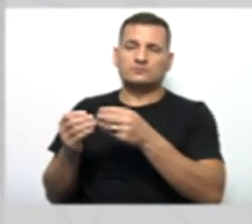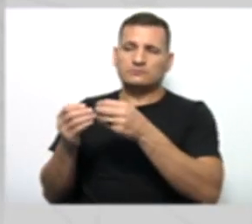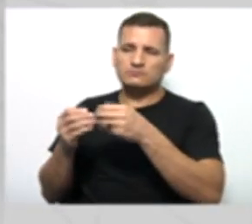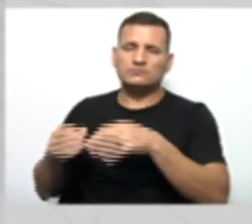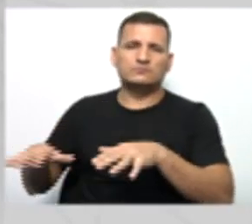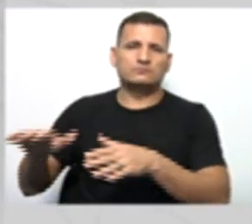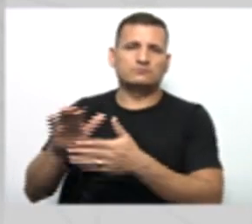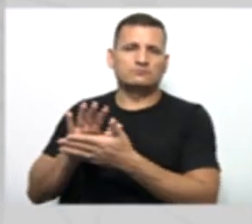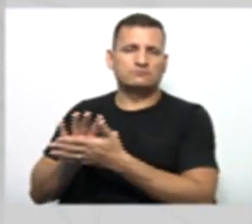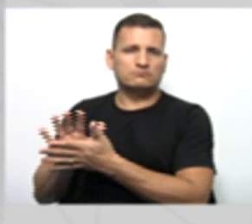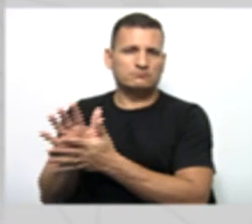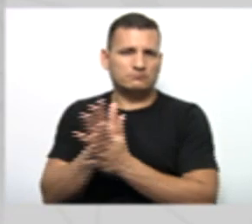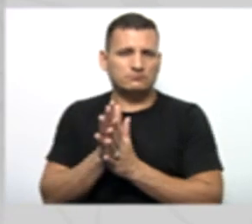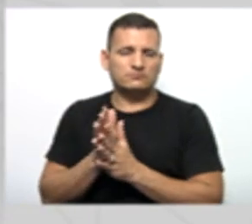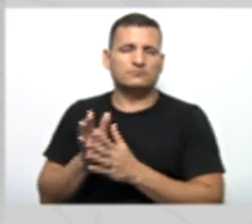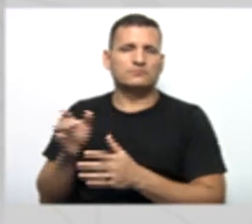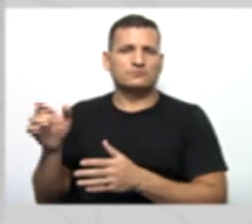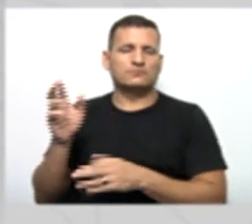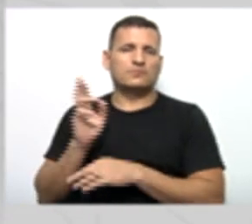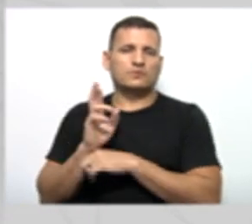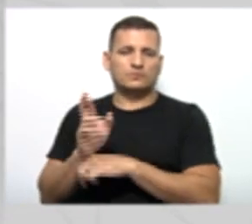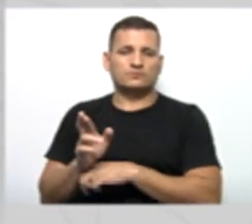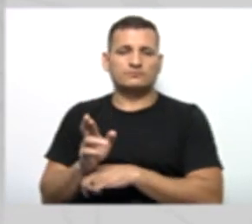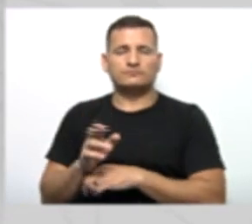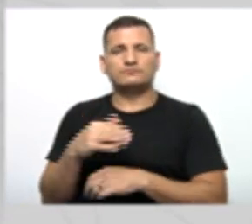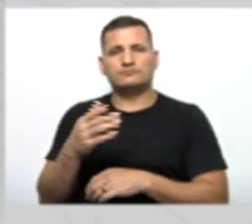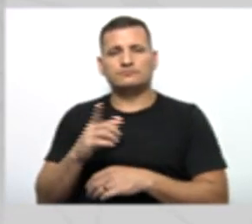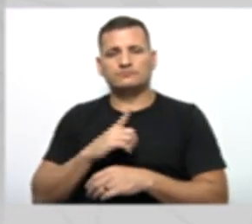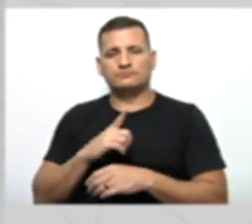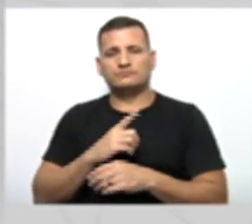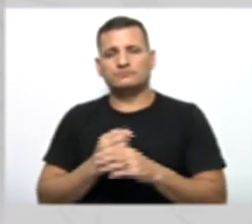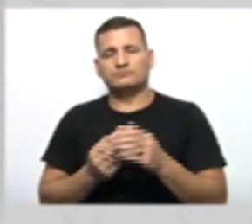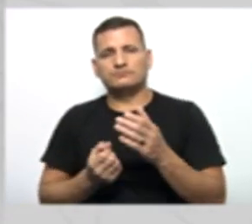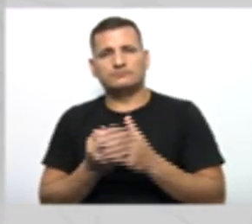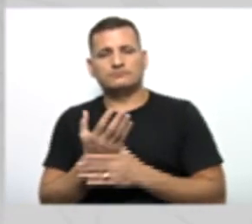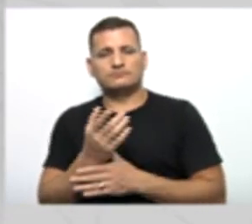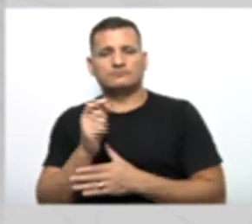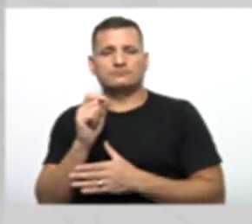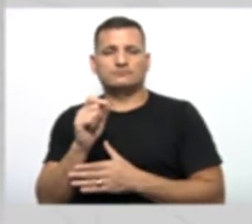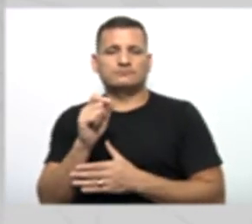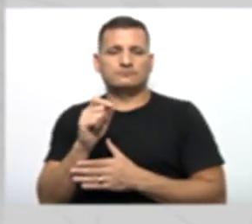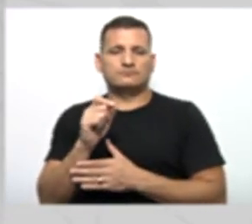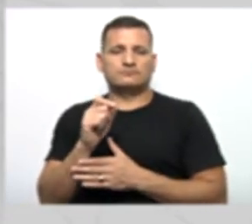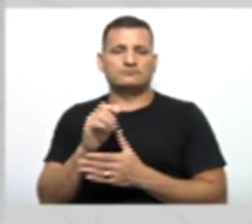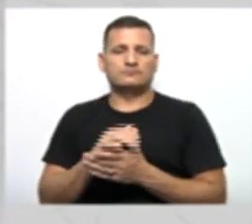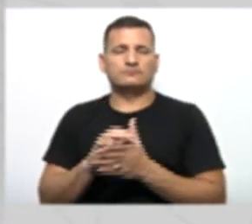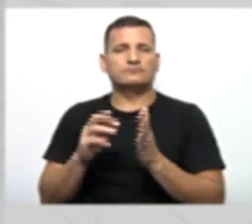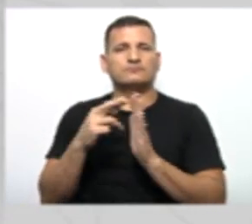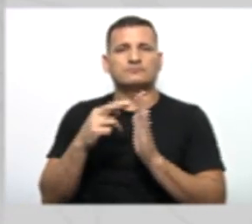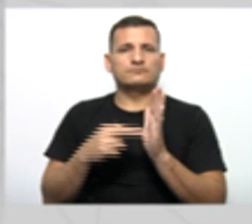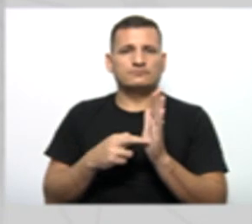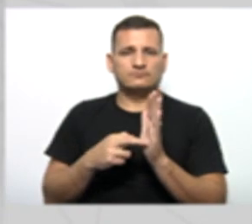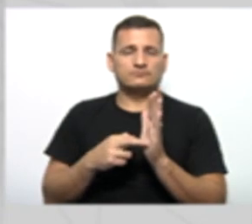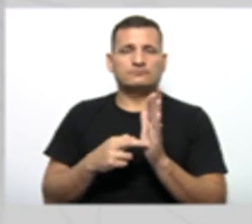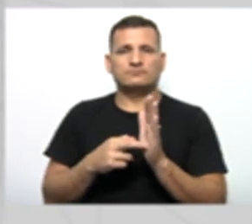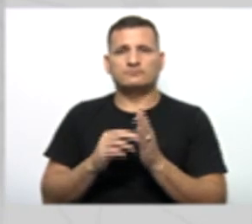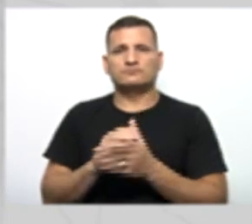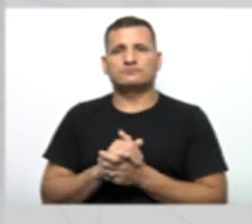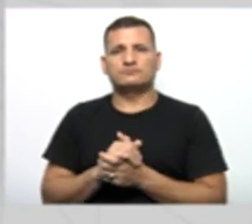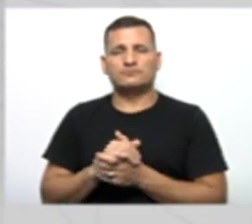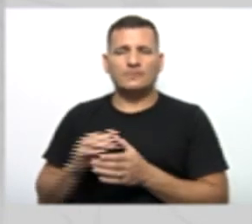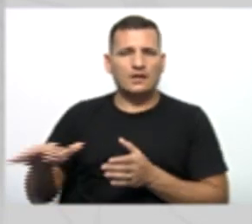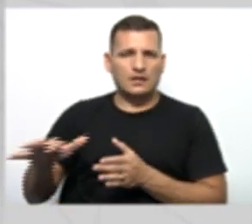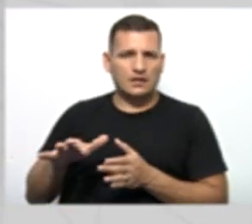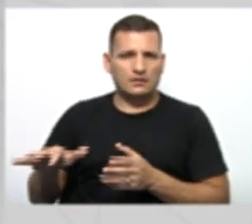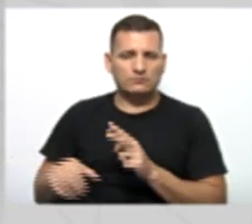recursos. Então, para isso, são criadas essas reservas, onde nenhuma ação econômica pode ser desenvolvida.